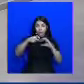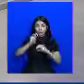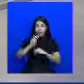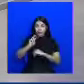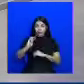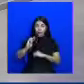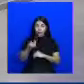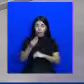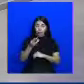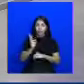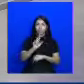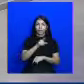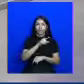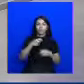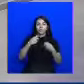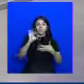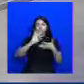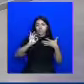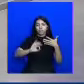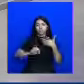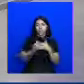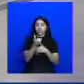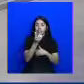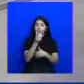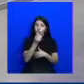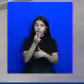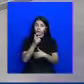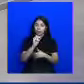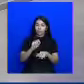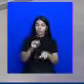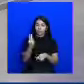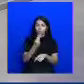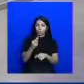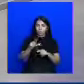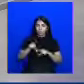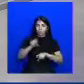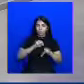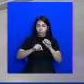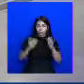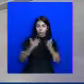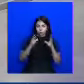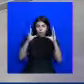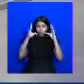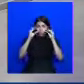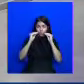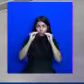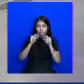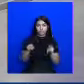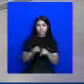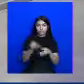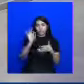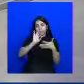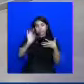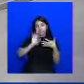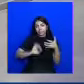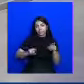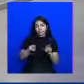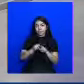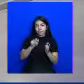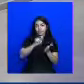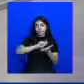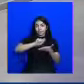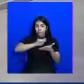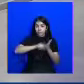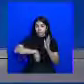75 milhões de reais você tem que acertar as 6 dezenas e os 2 trevos sorteados nesta noite. E para conferir e